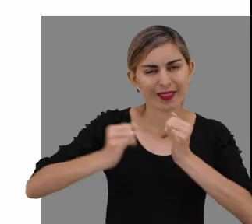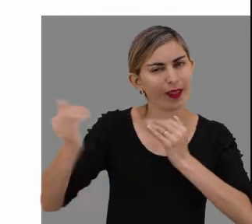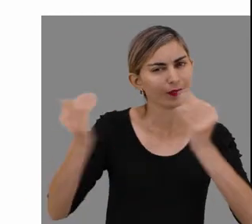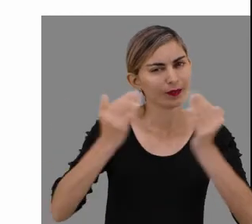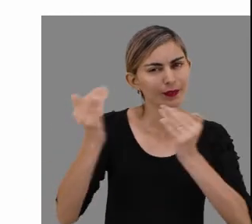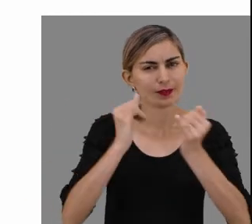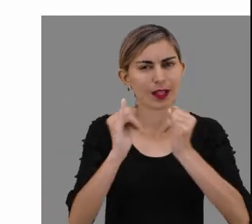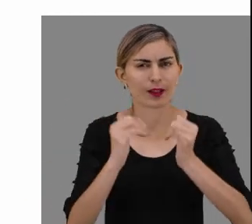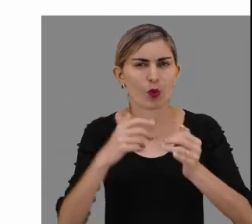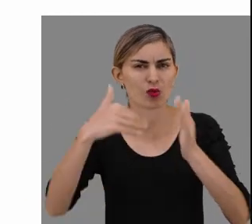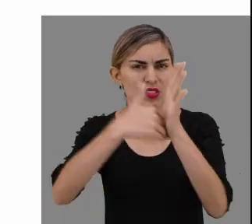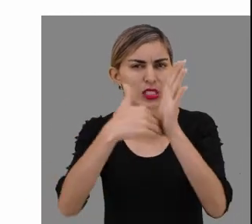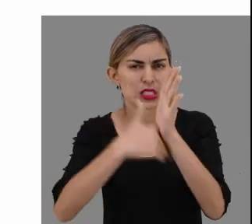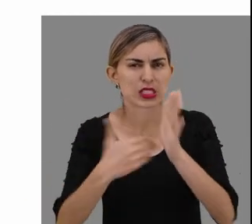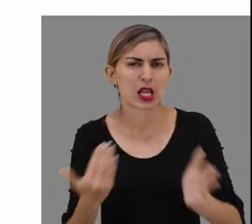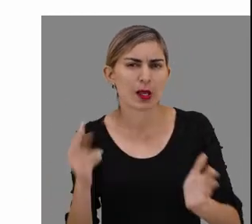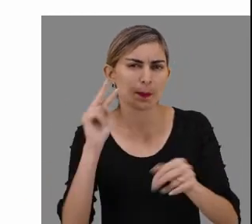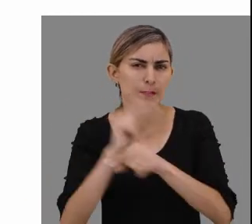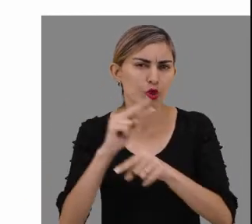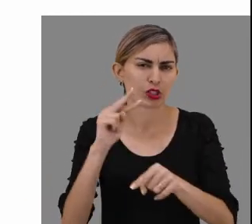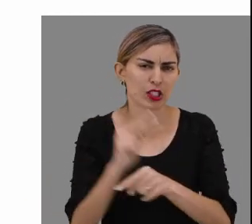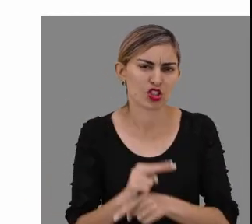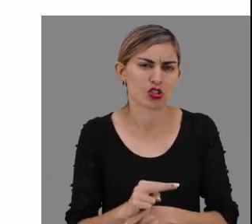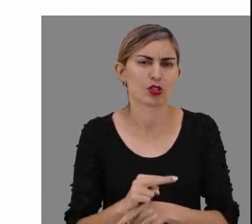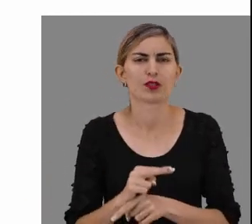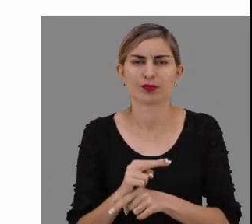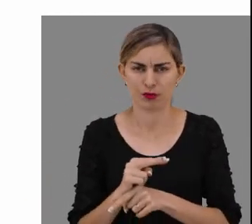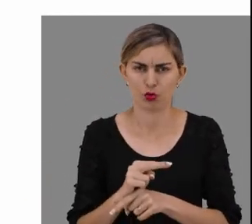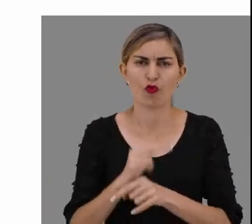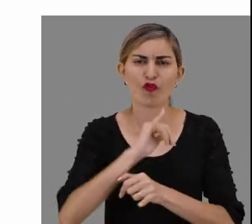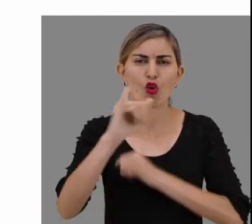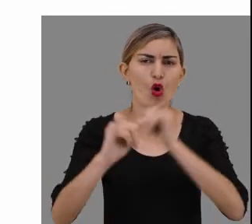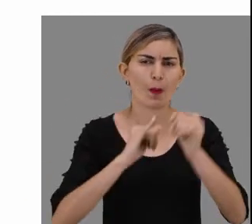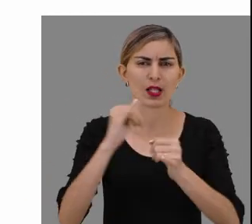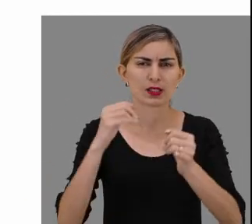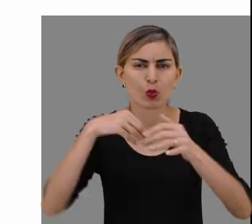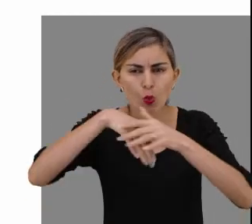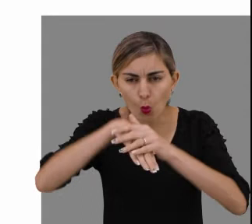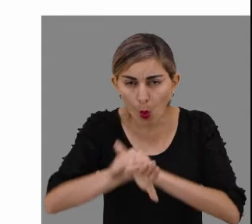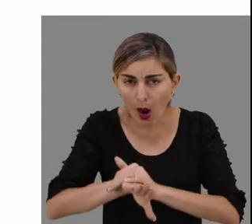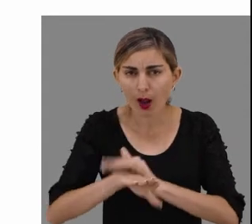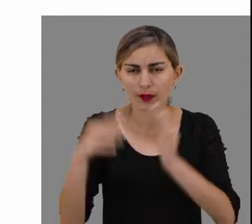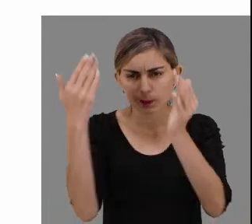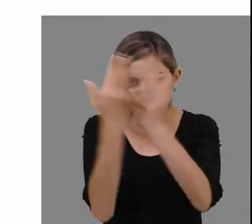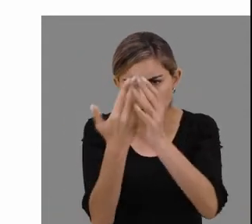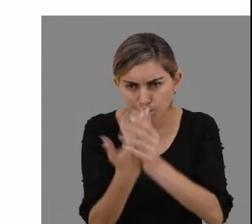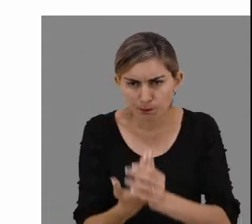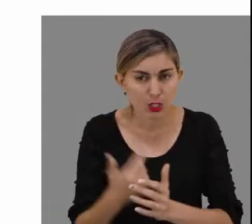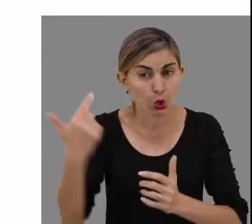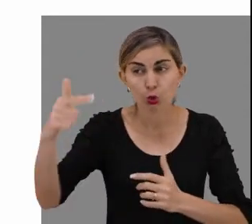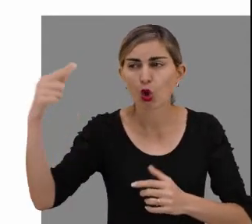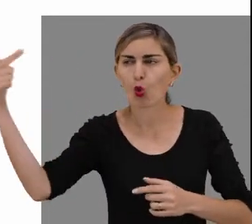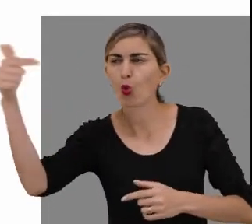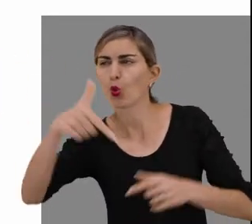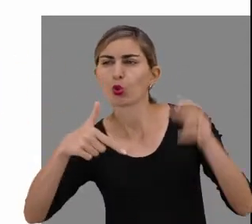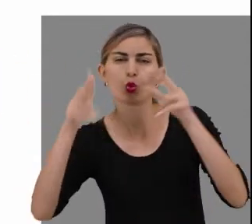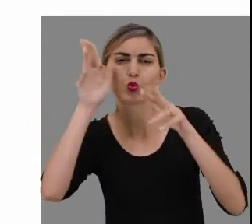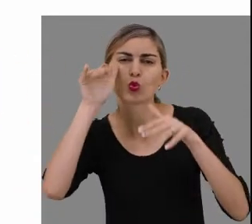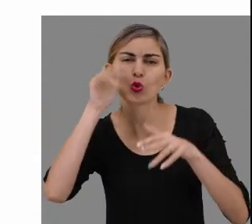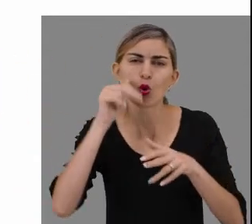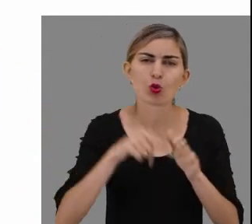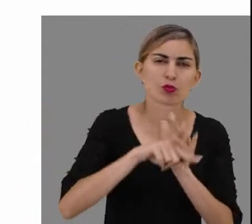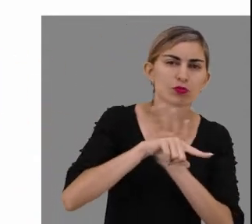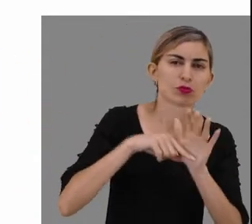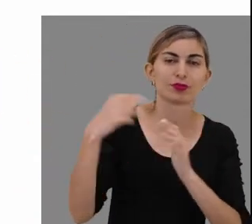senha que você vai encriptar, criptografar as suas informações, pois você não quer que tenha nenhum tipo